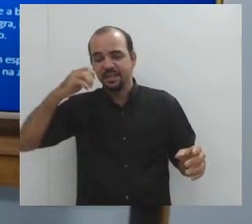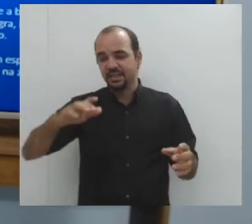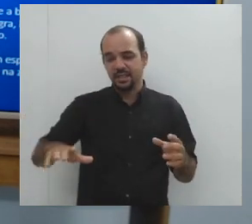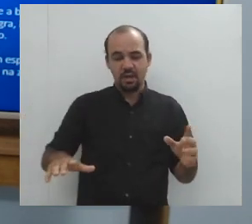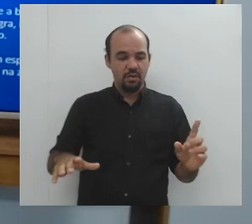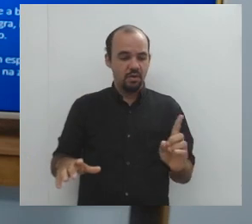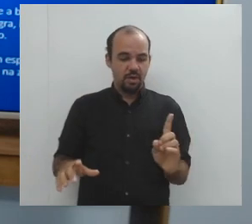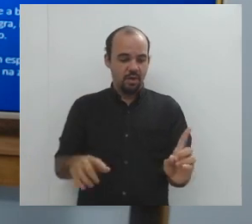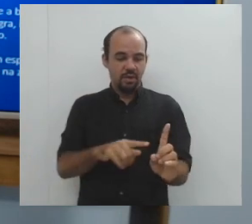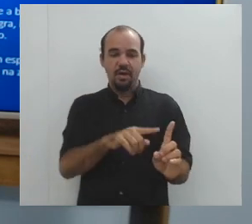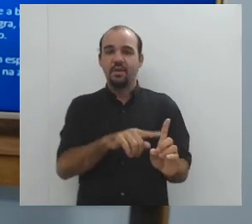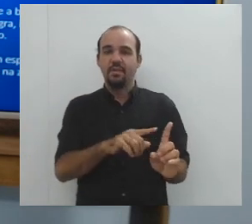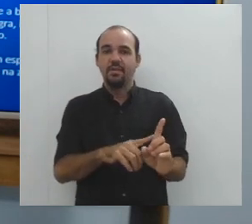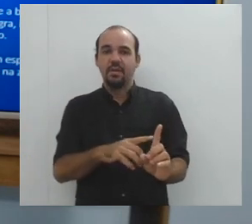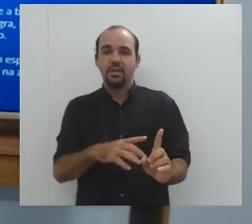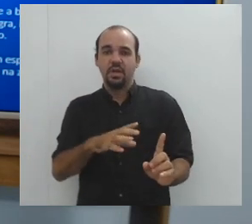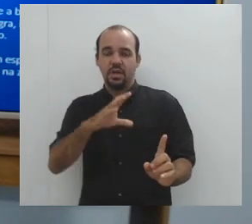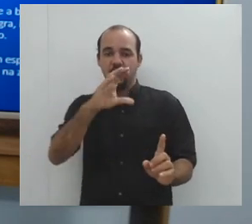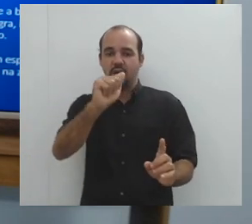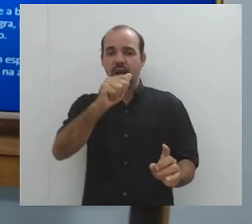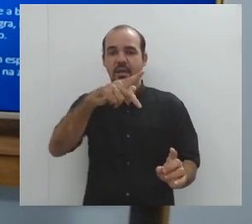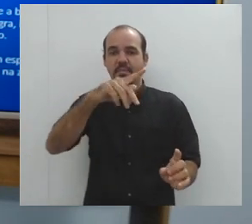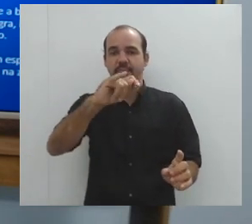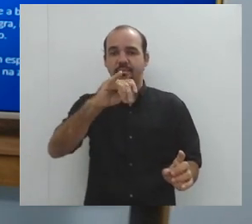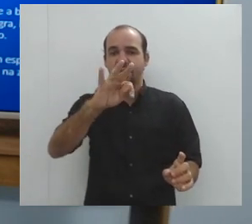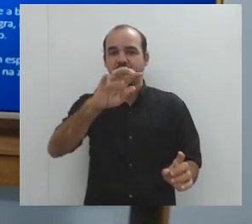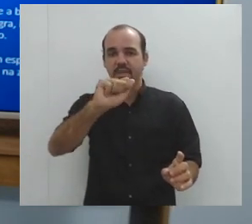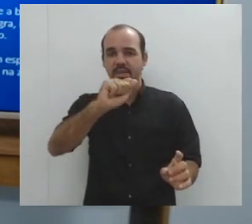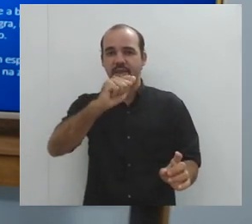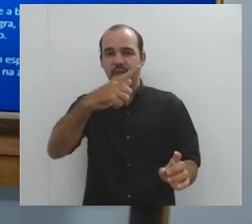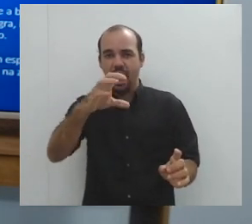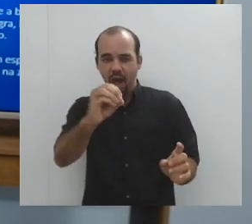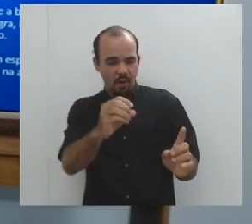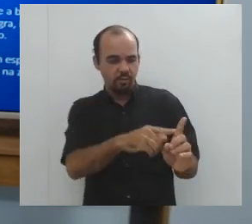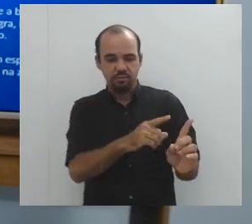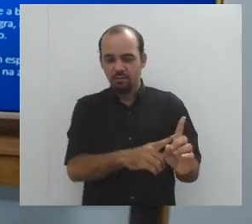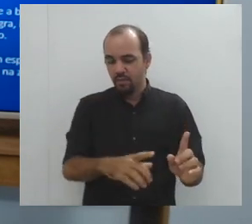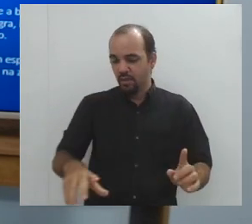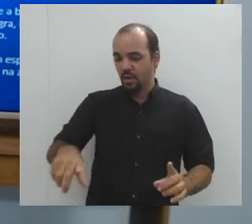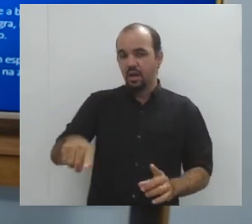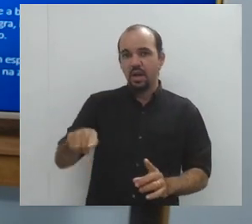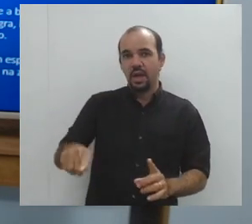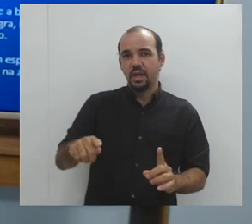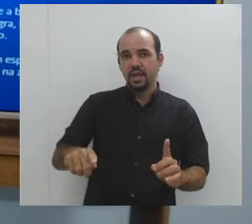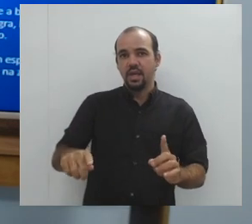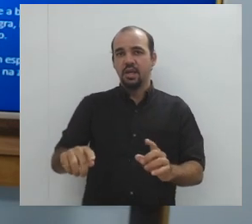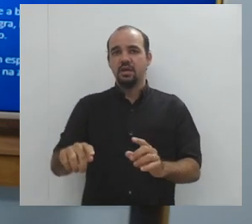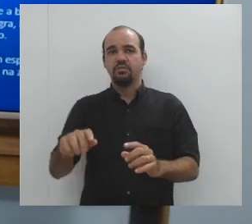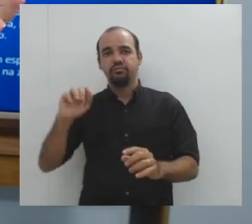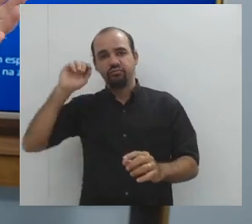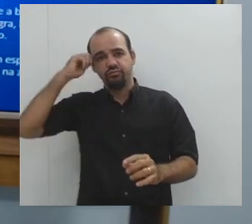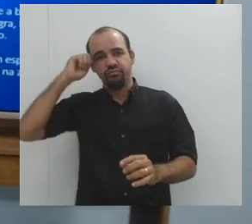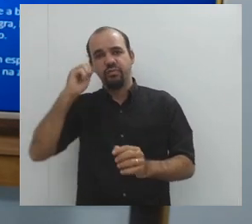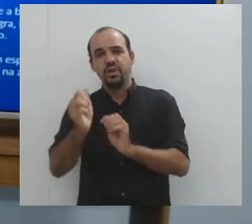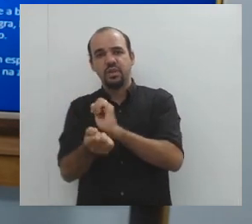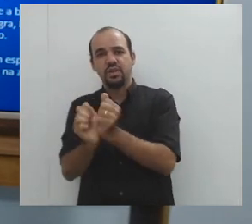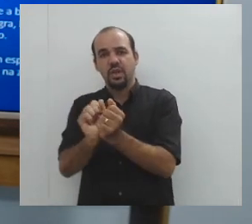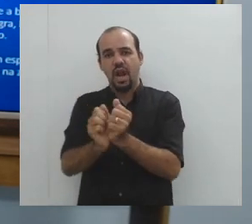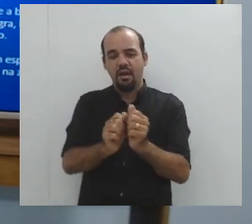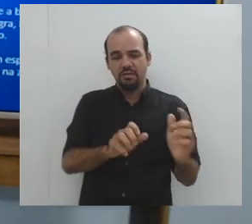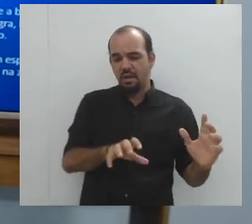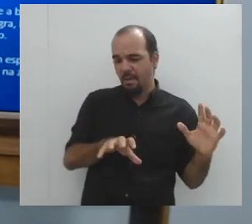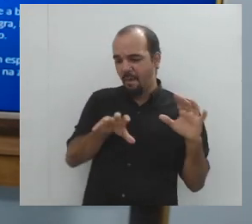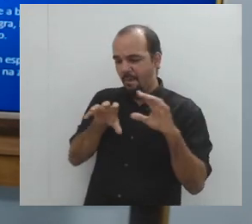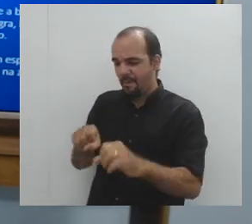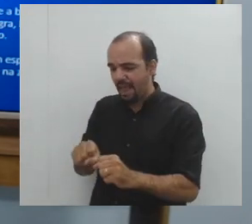e o branco fazia o papel, que isso também volta ao item anterior, que é reproduzindo o contexto que